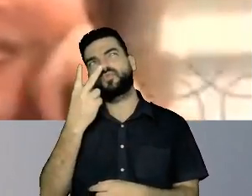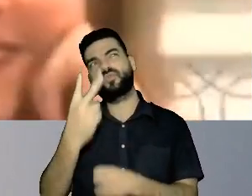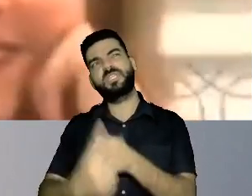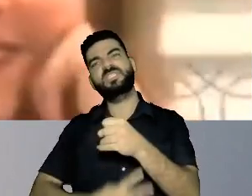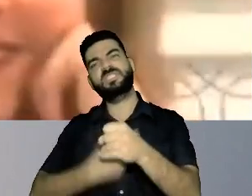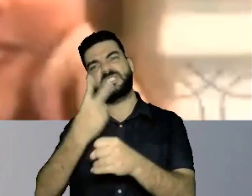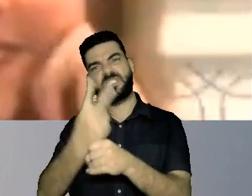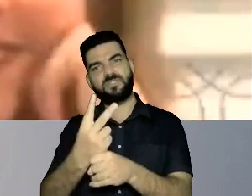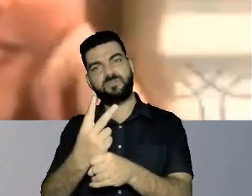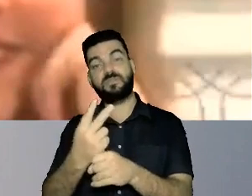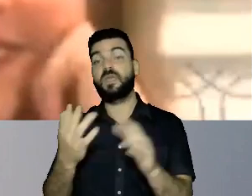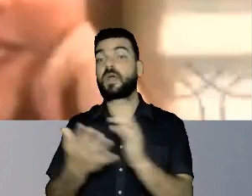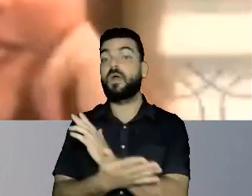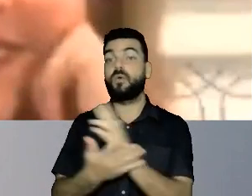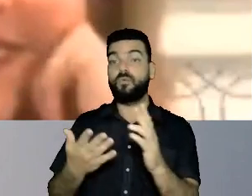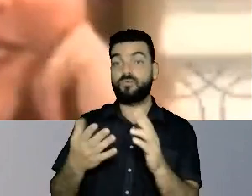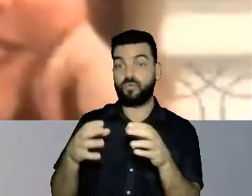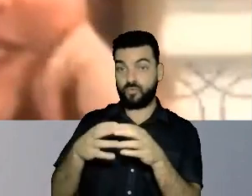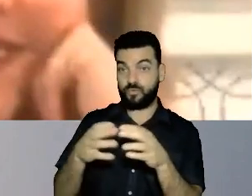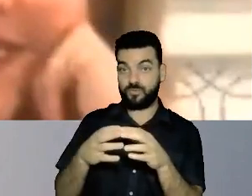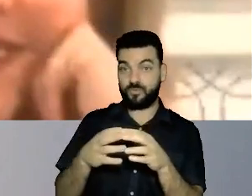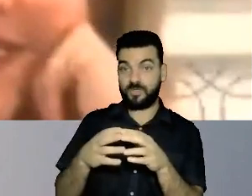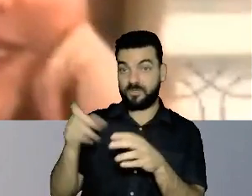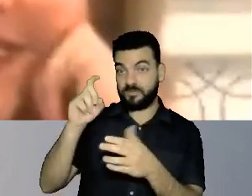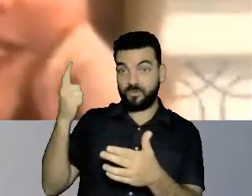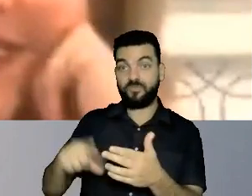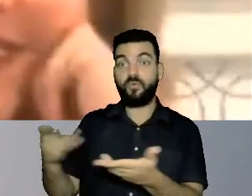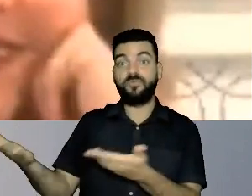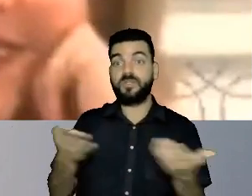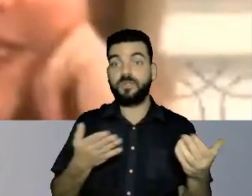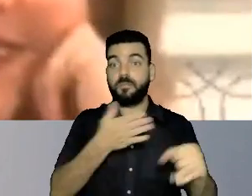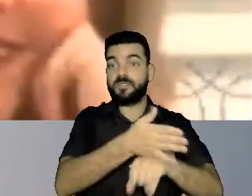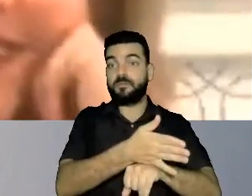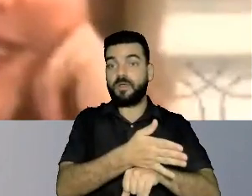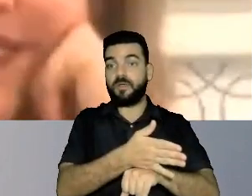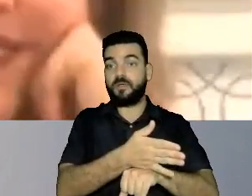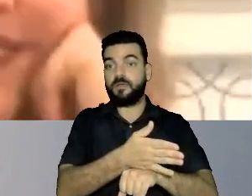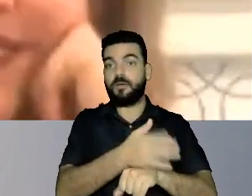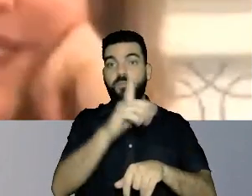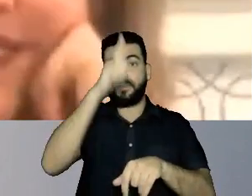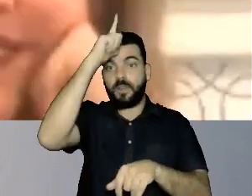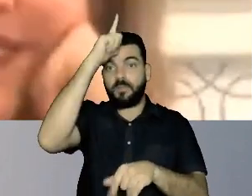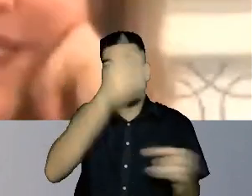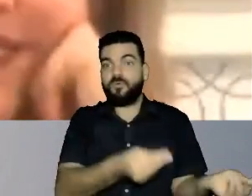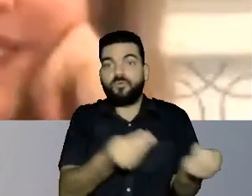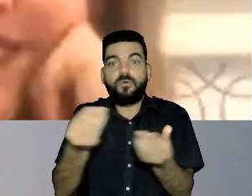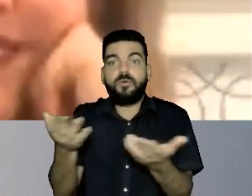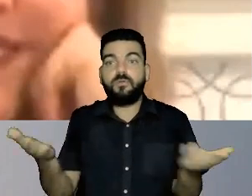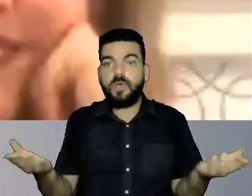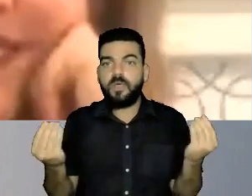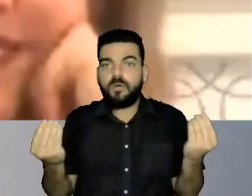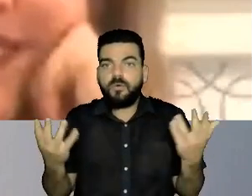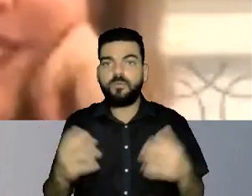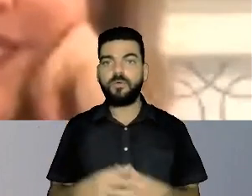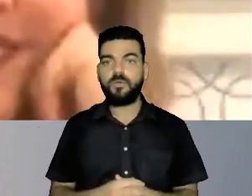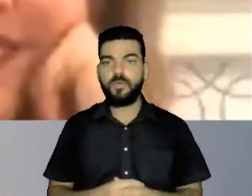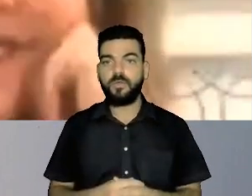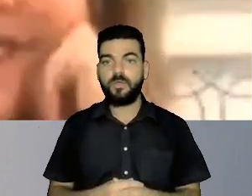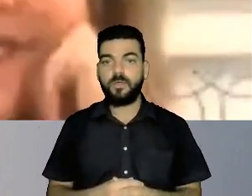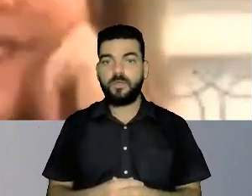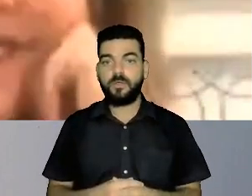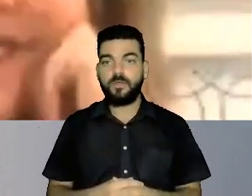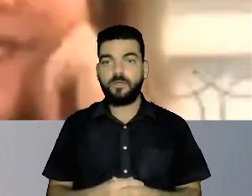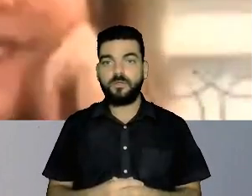A menina foi presa e punida por isso. Alguns anos depois, acho que salvo engano, 2 anos depois, alguns desses pichadores